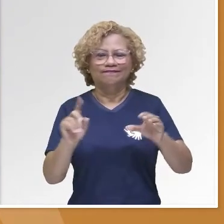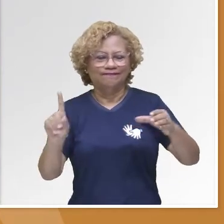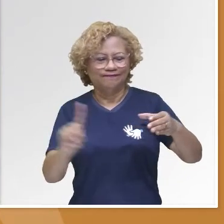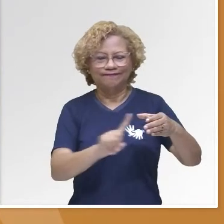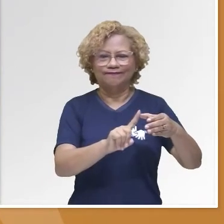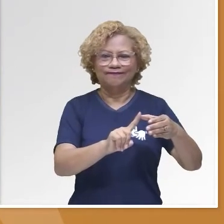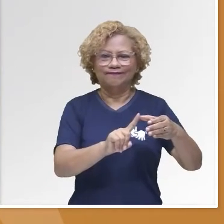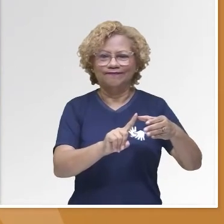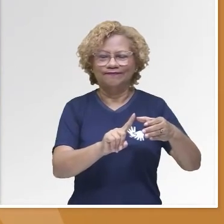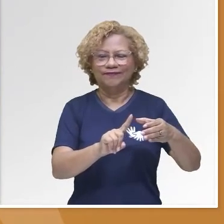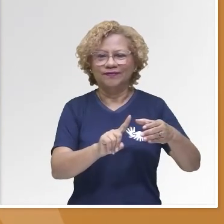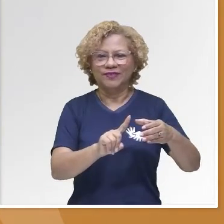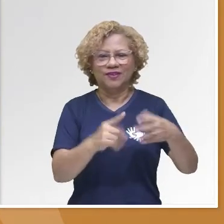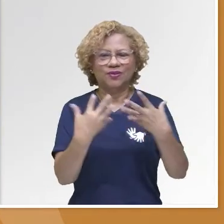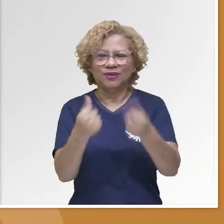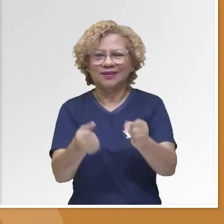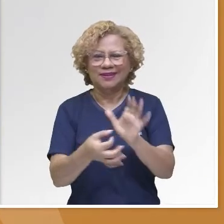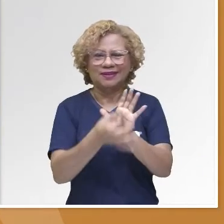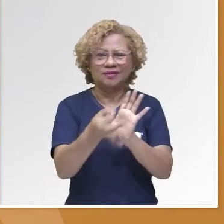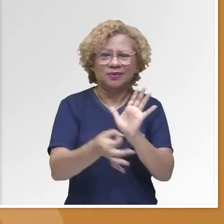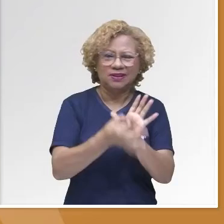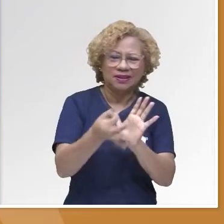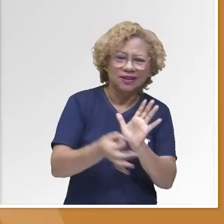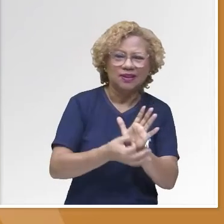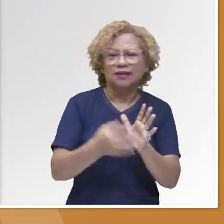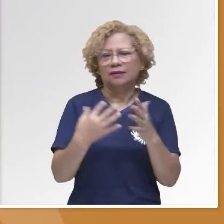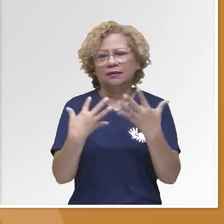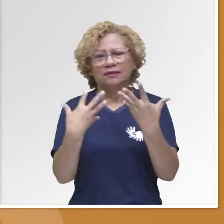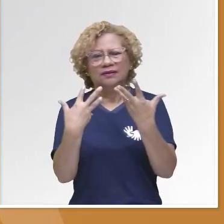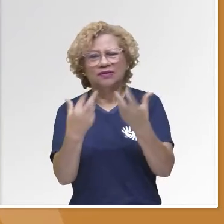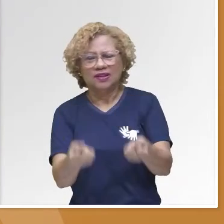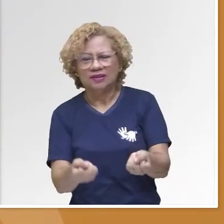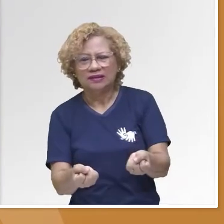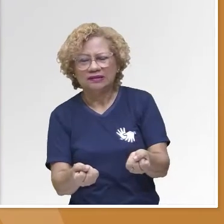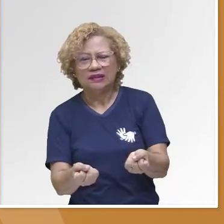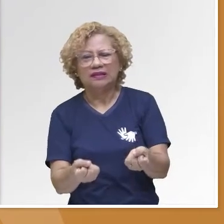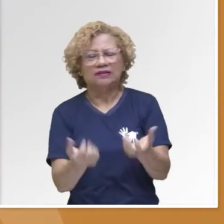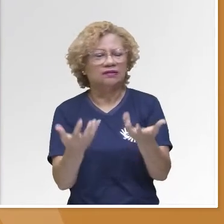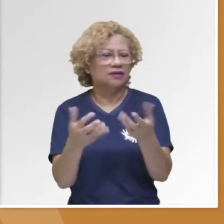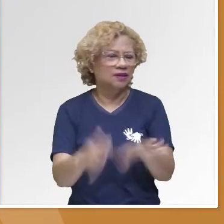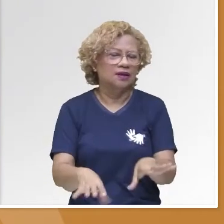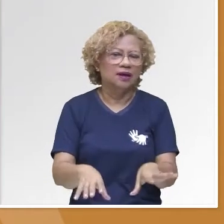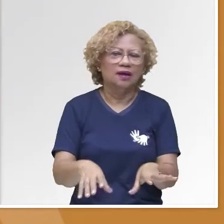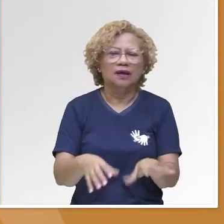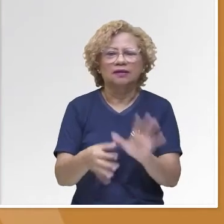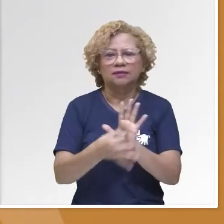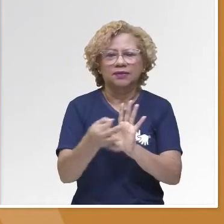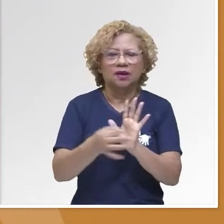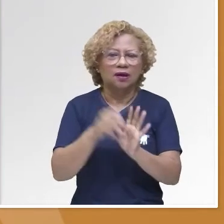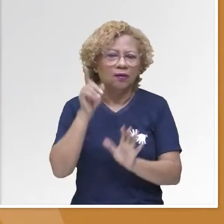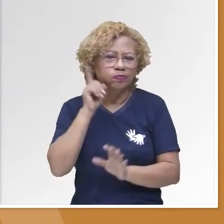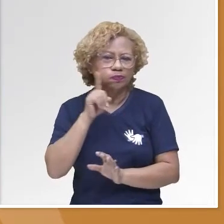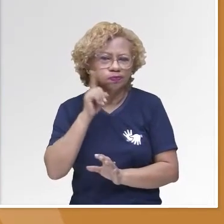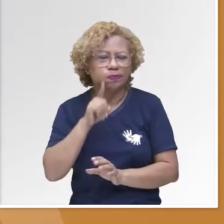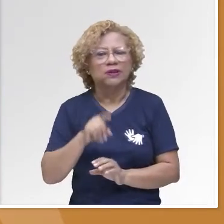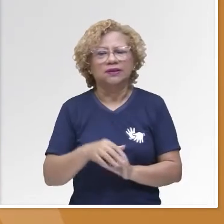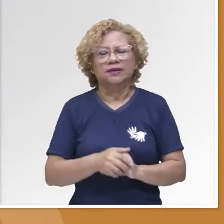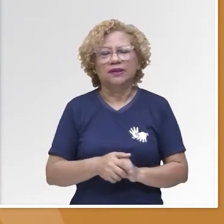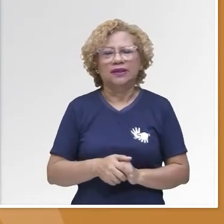está de acordo com outros países como os Estados Unidos, não aceito que a maior parte ali